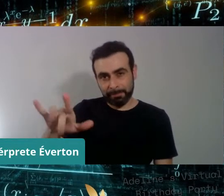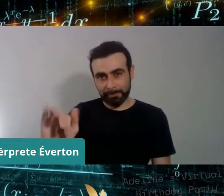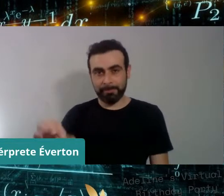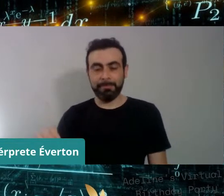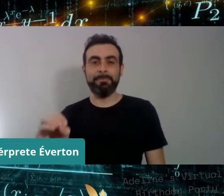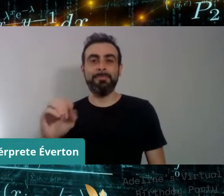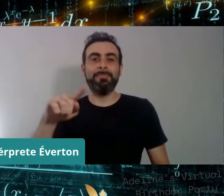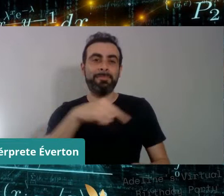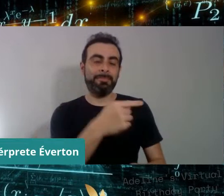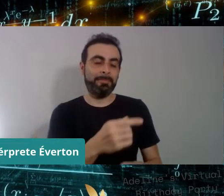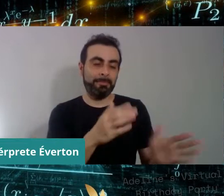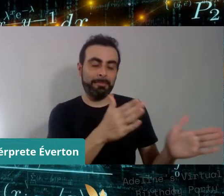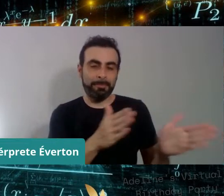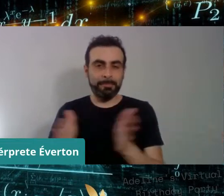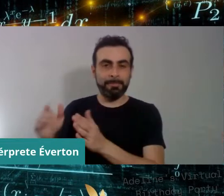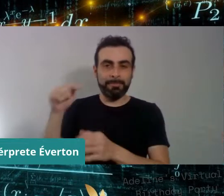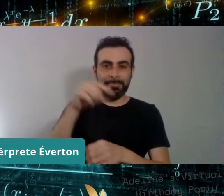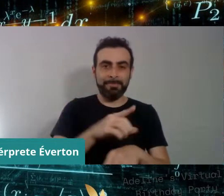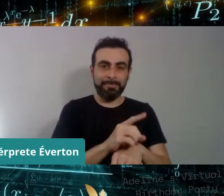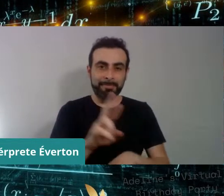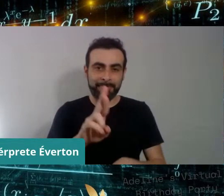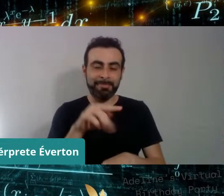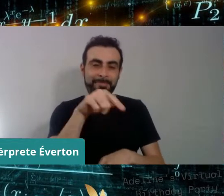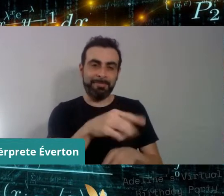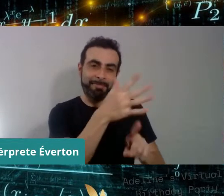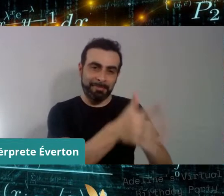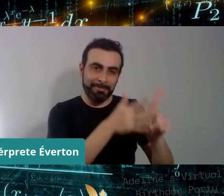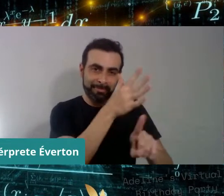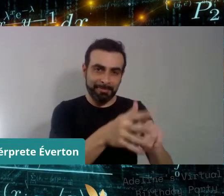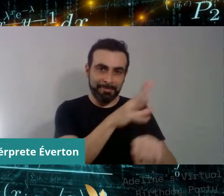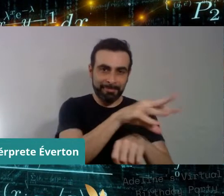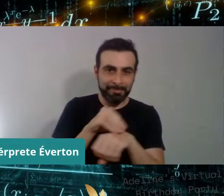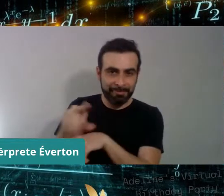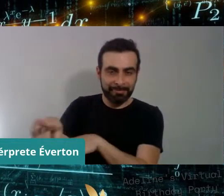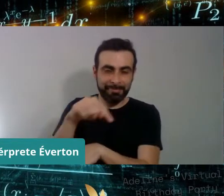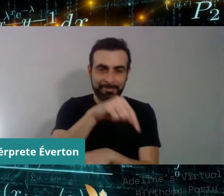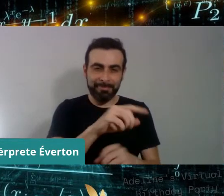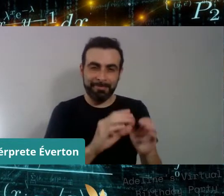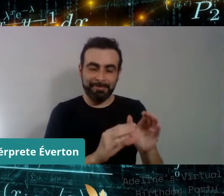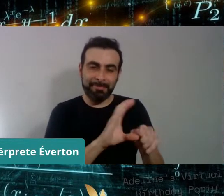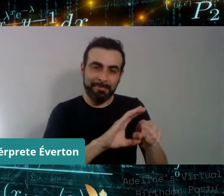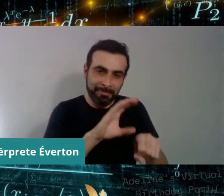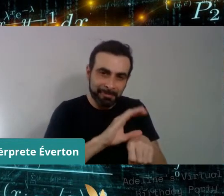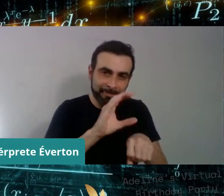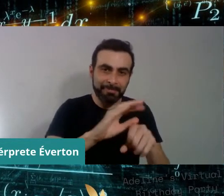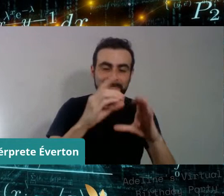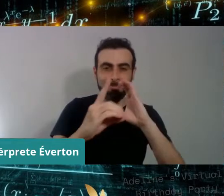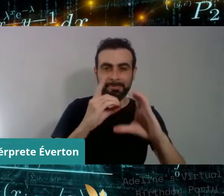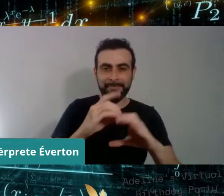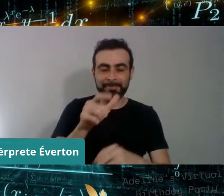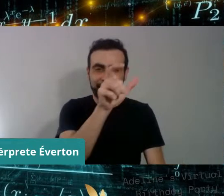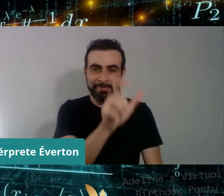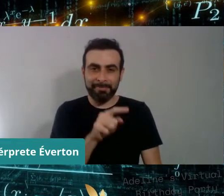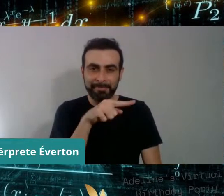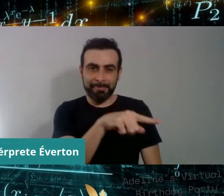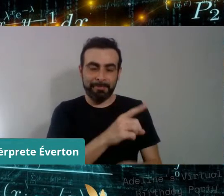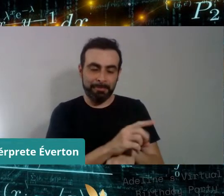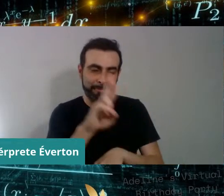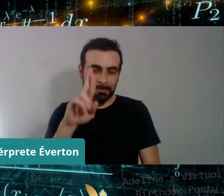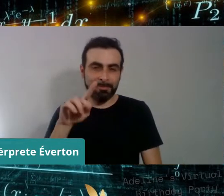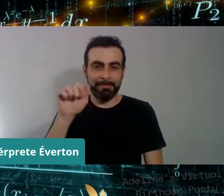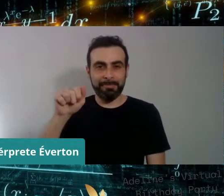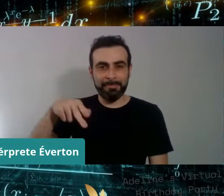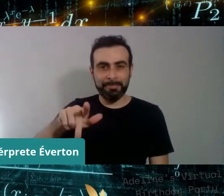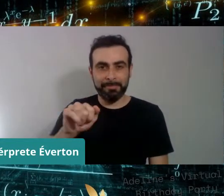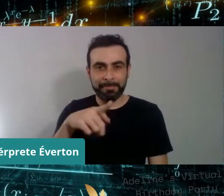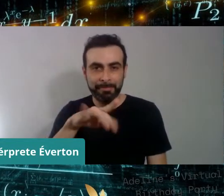professora mediadora, e também doutora e dedicadíssima coordenadora de curso, Anália Maria Dias de Góes. É um privilégio tremendo, tá? Um